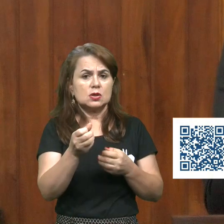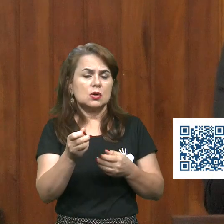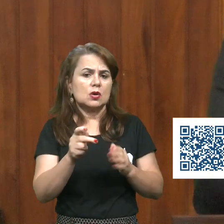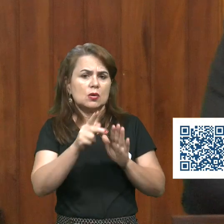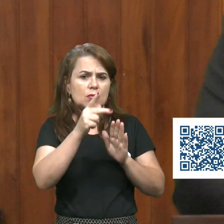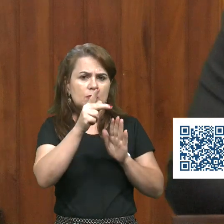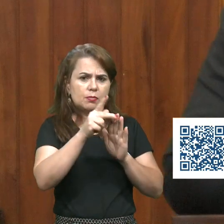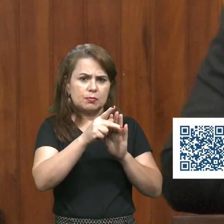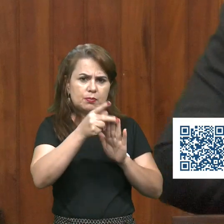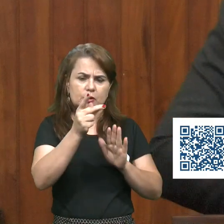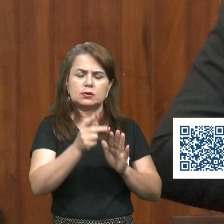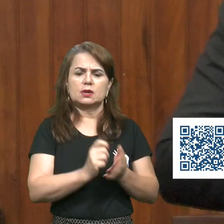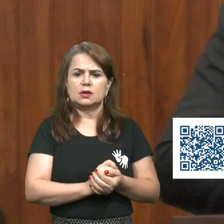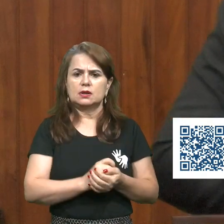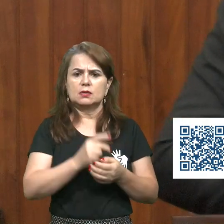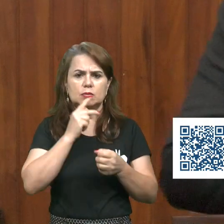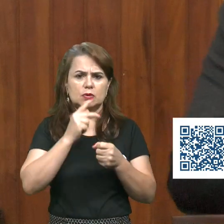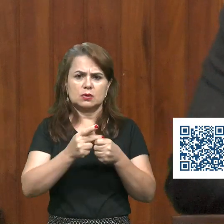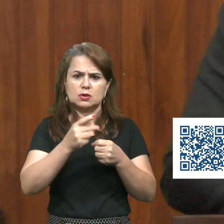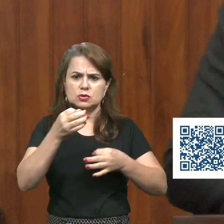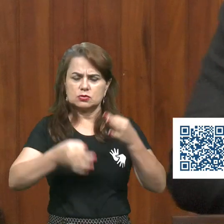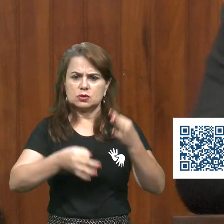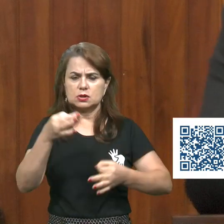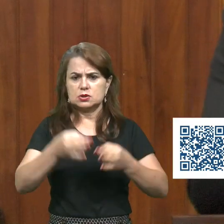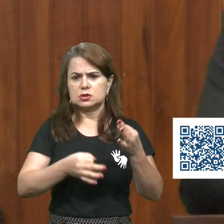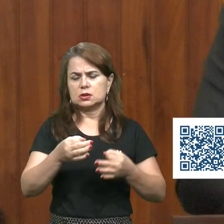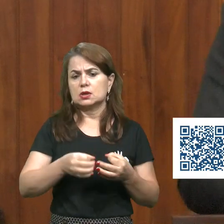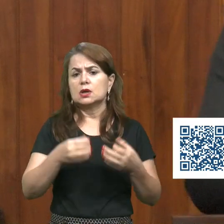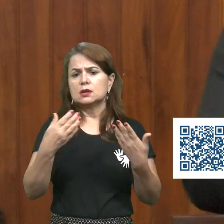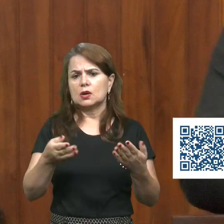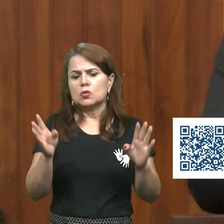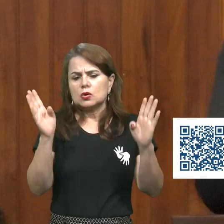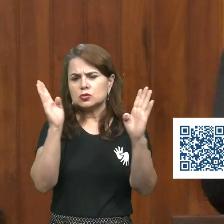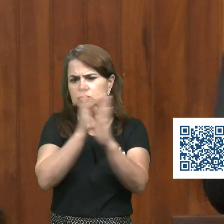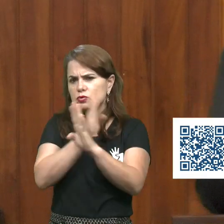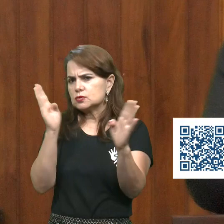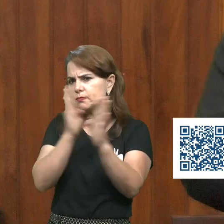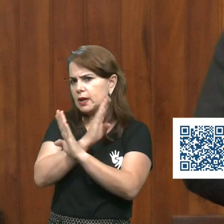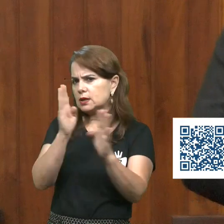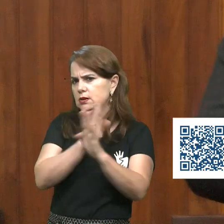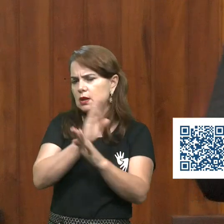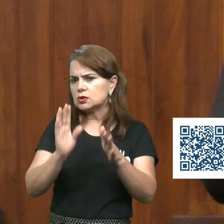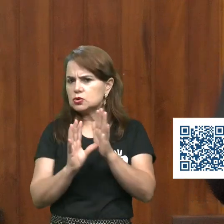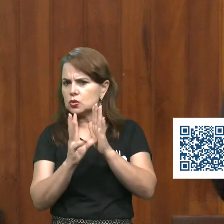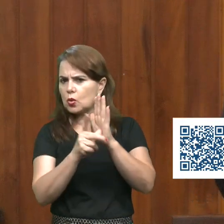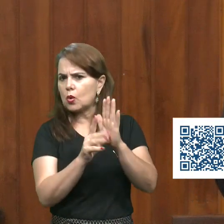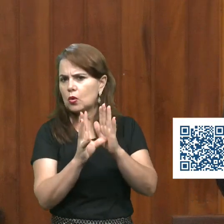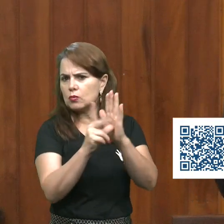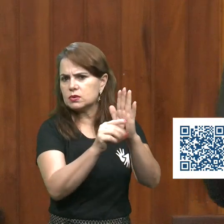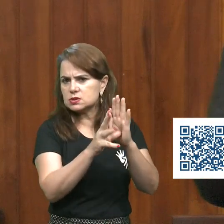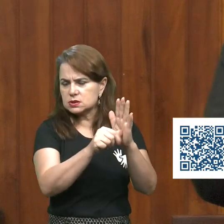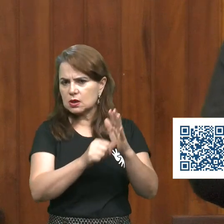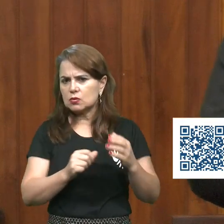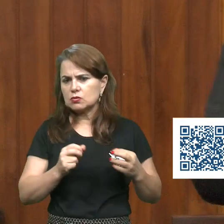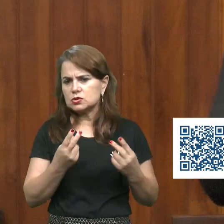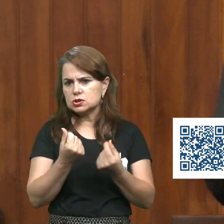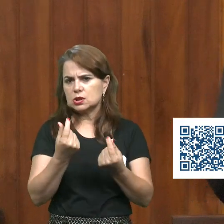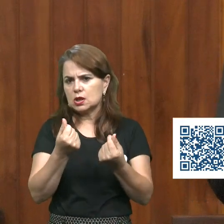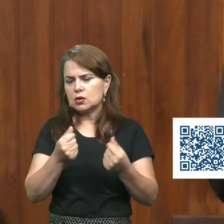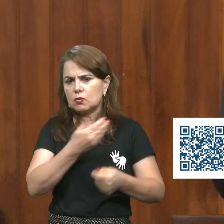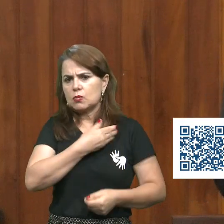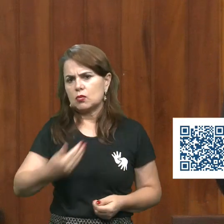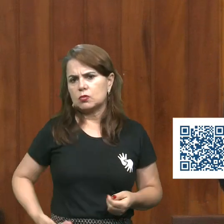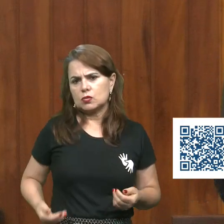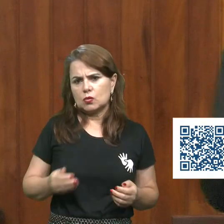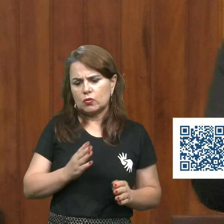casa, e essa é a sexta denúncia de suspeita de corrupção, de ladruagem, de desvio de dinheiro público, de